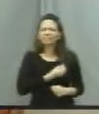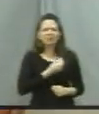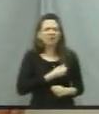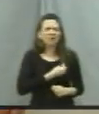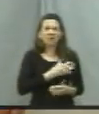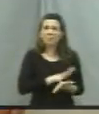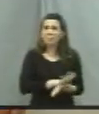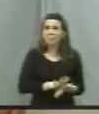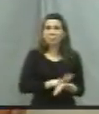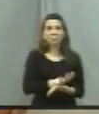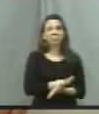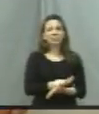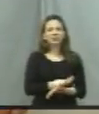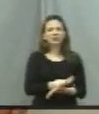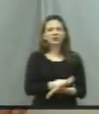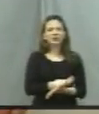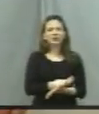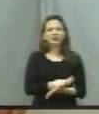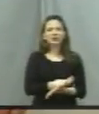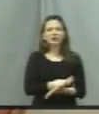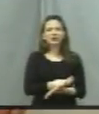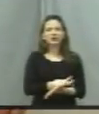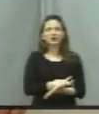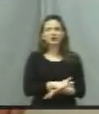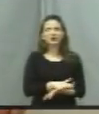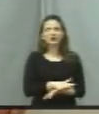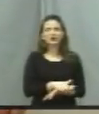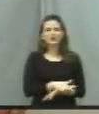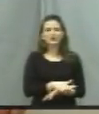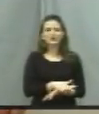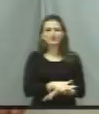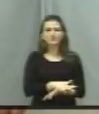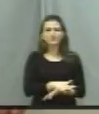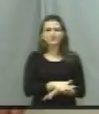preciso perguntar. Se em eventos que a senhora estava